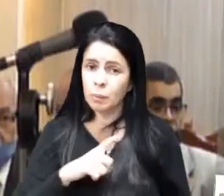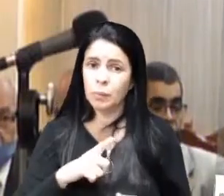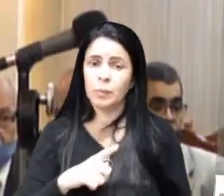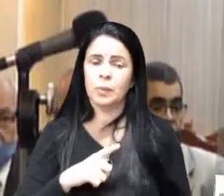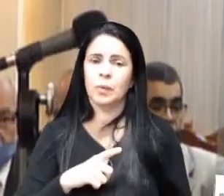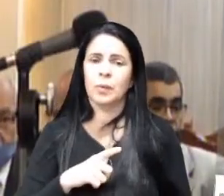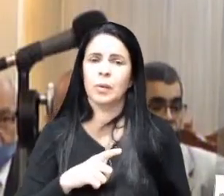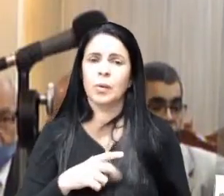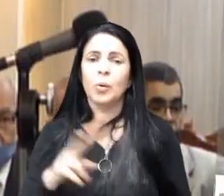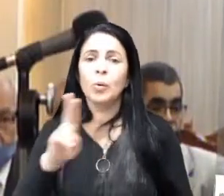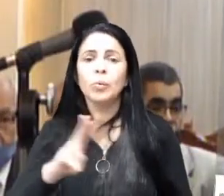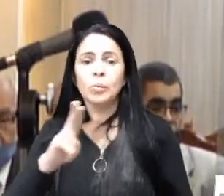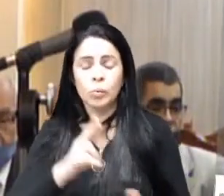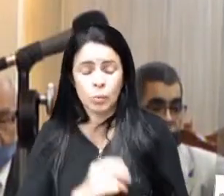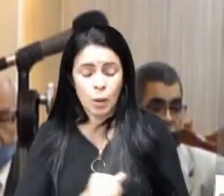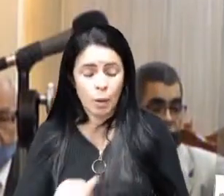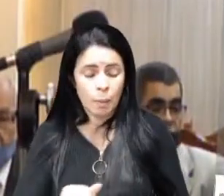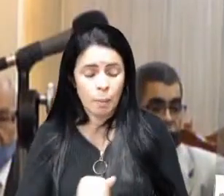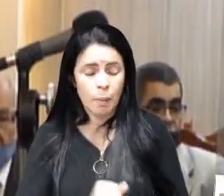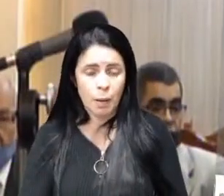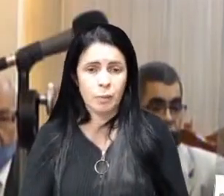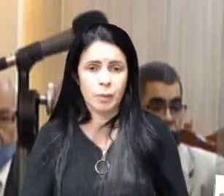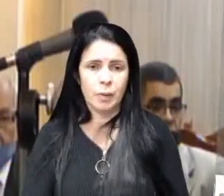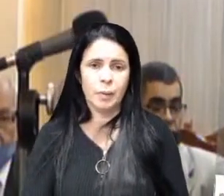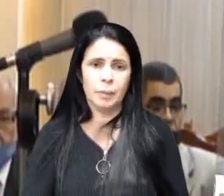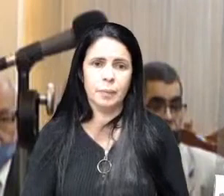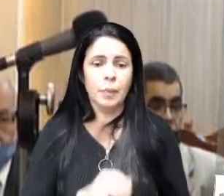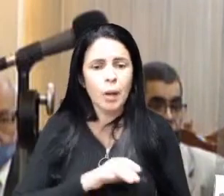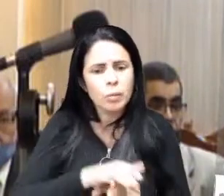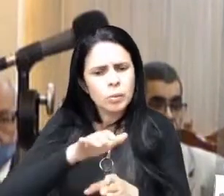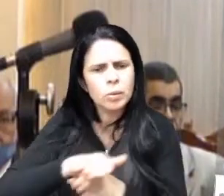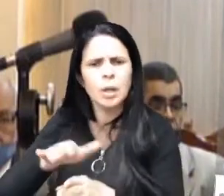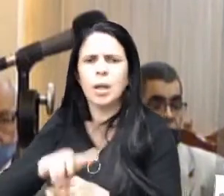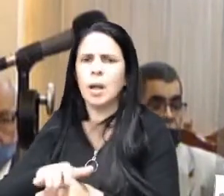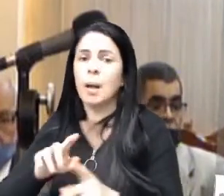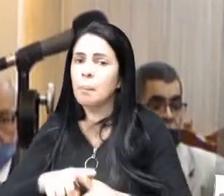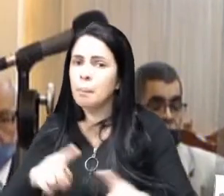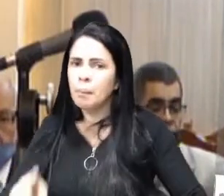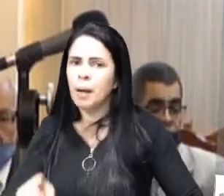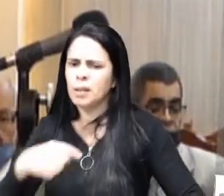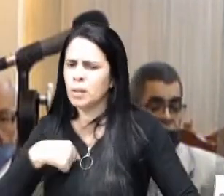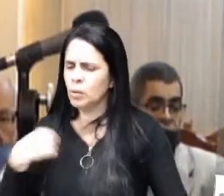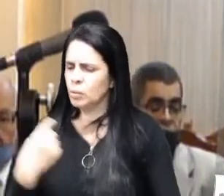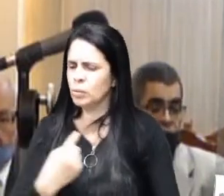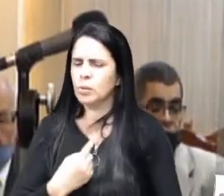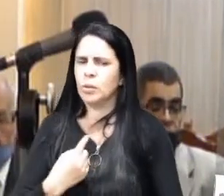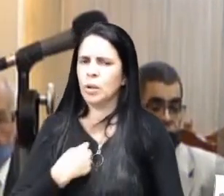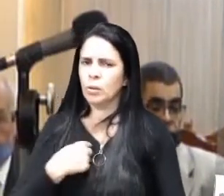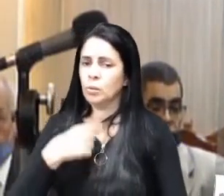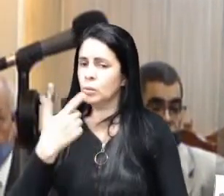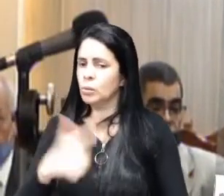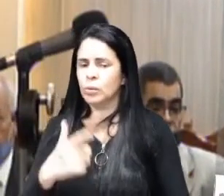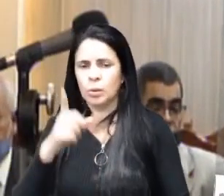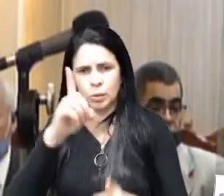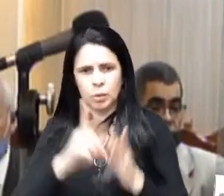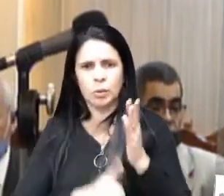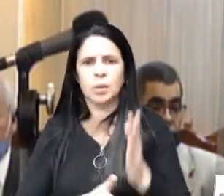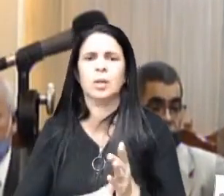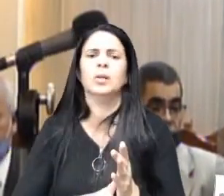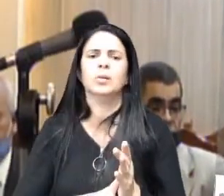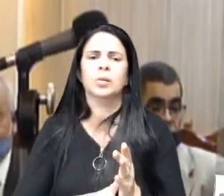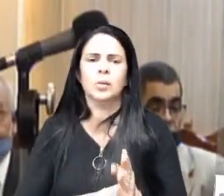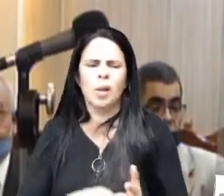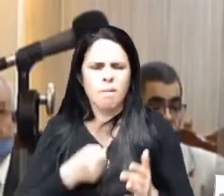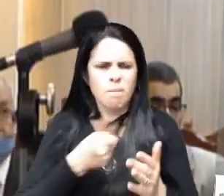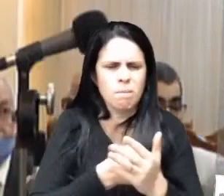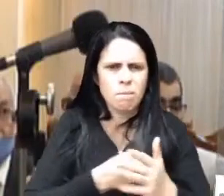minha missão e a minha responsabilidade. Mas eu não tenho o direito de afrontar ninguém. O que está acontecendo com muita